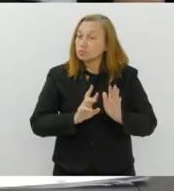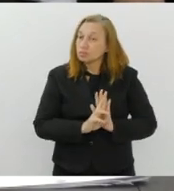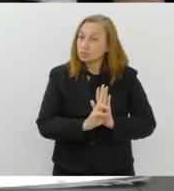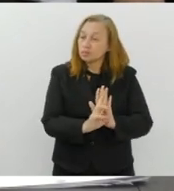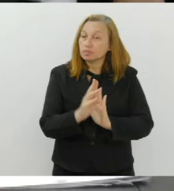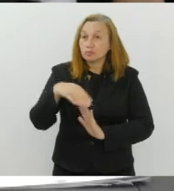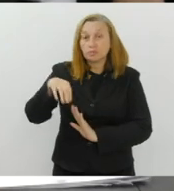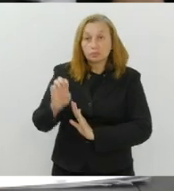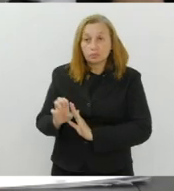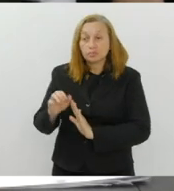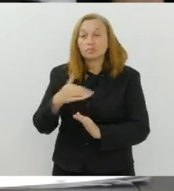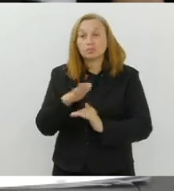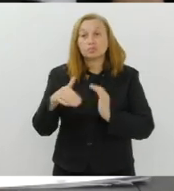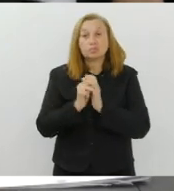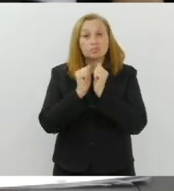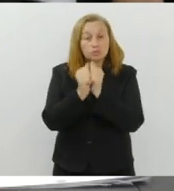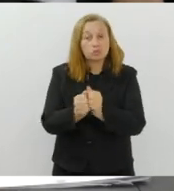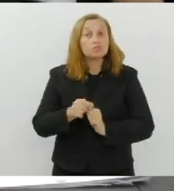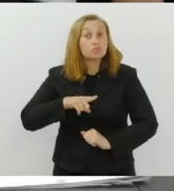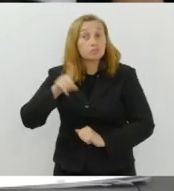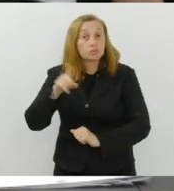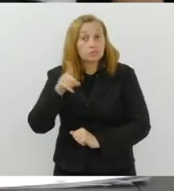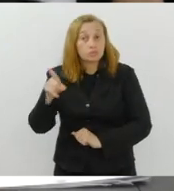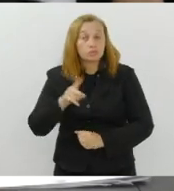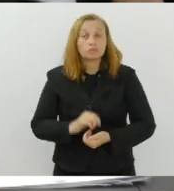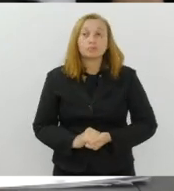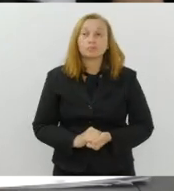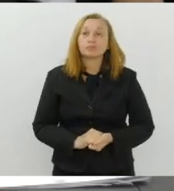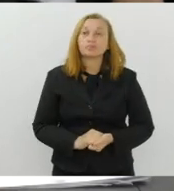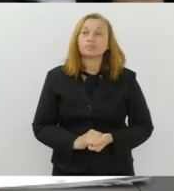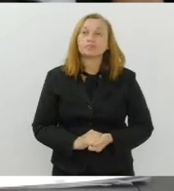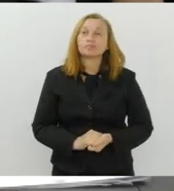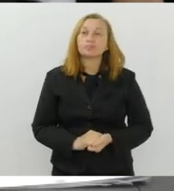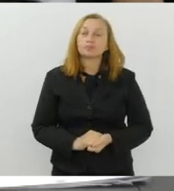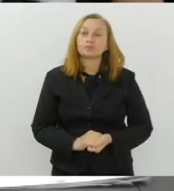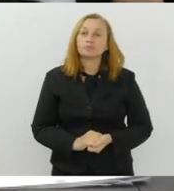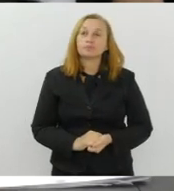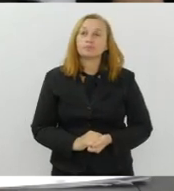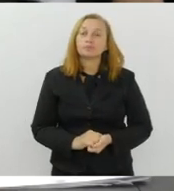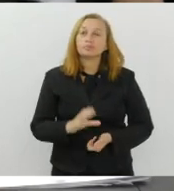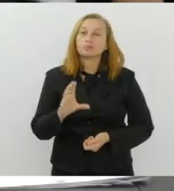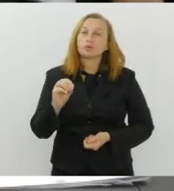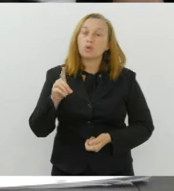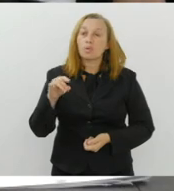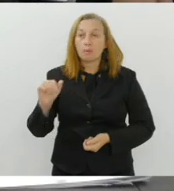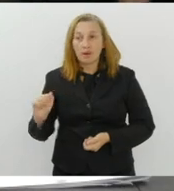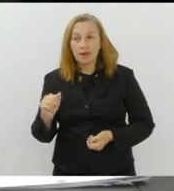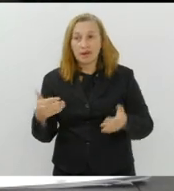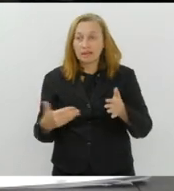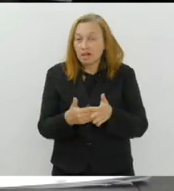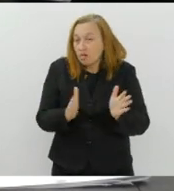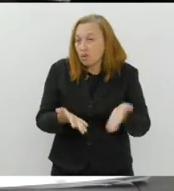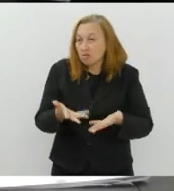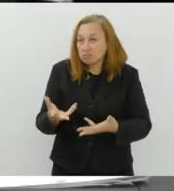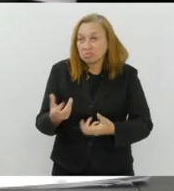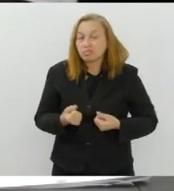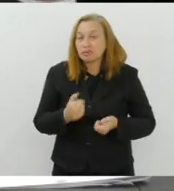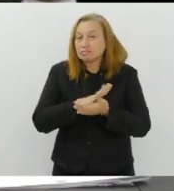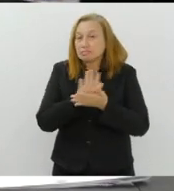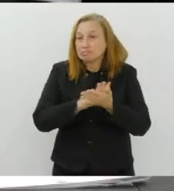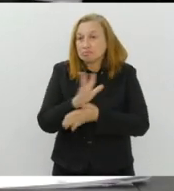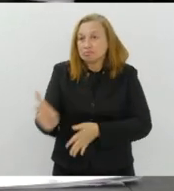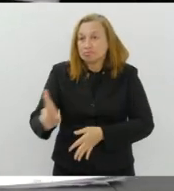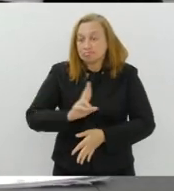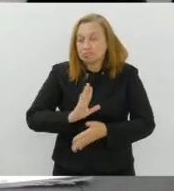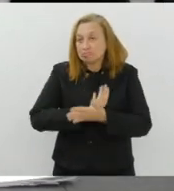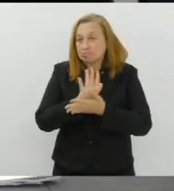mães, estávamos todos juntos lá e que passamos para a Comai e até agora não recebemos resposta